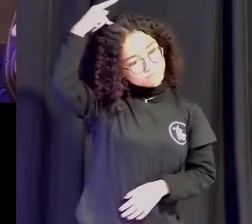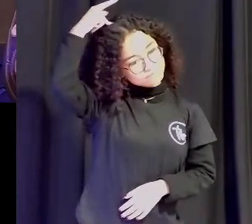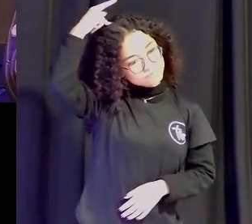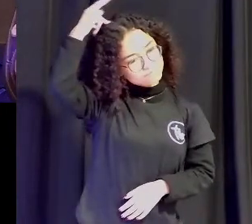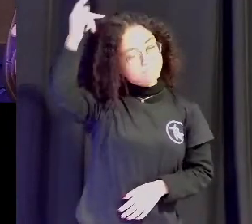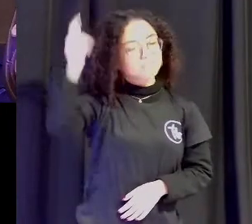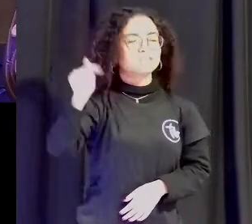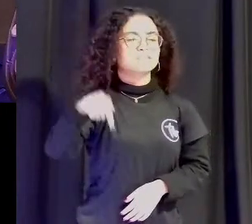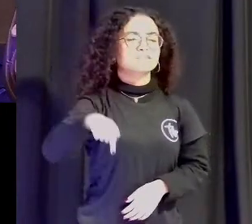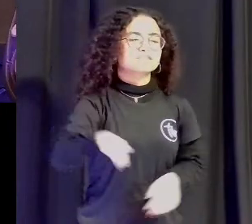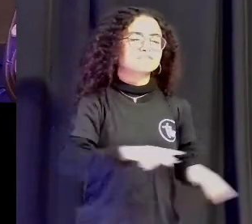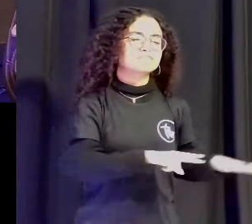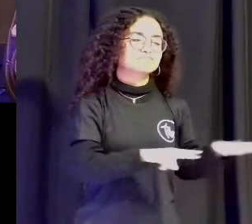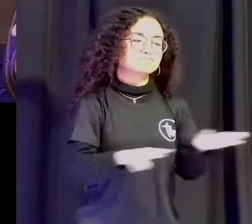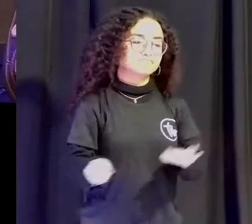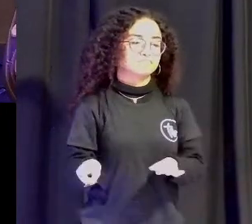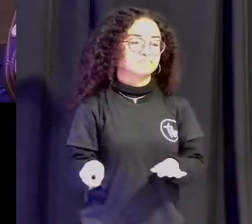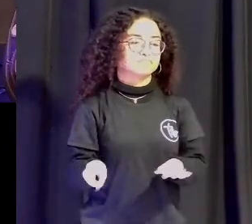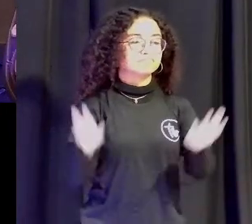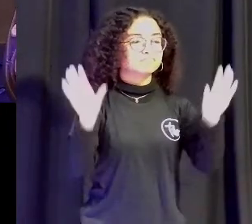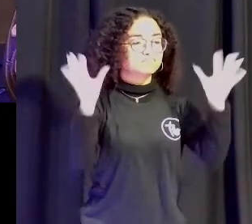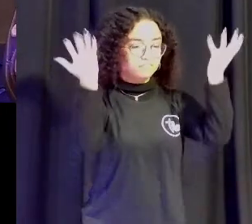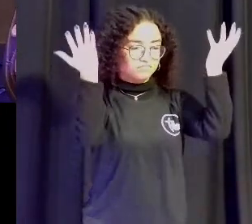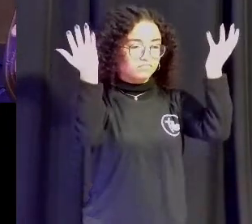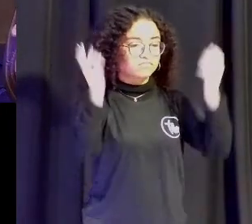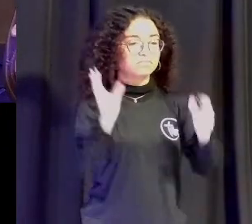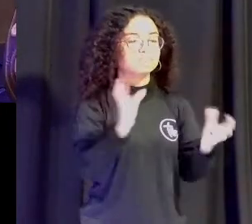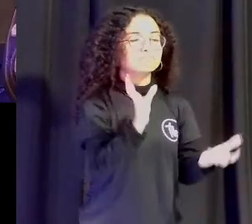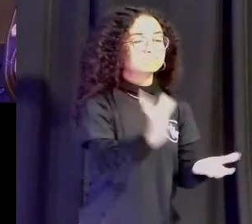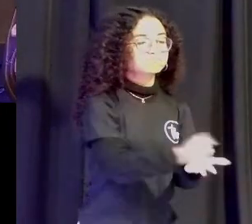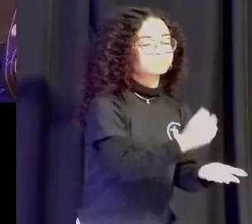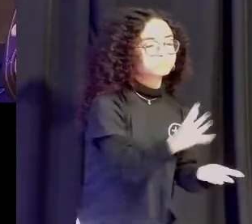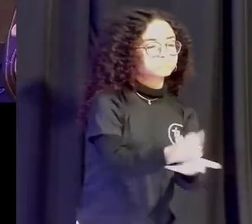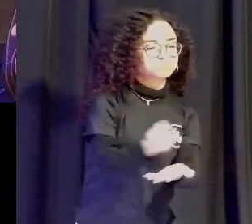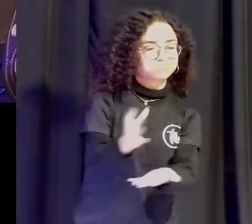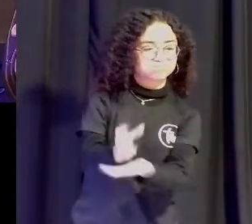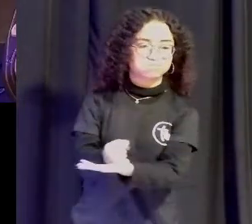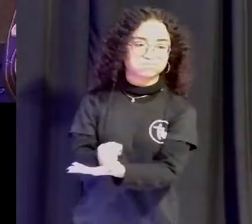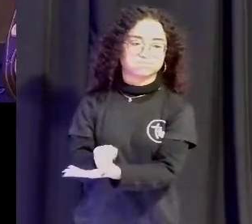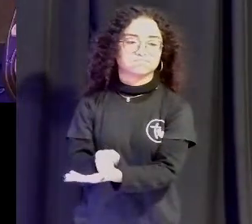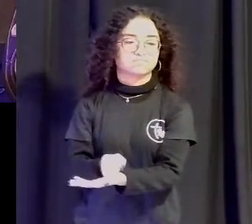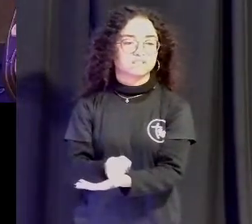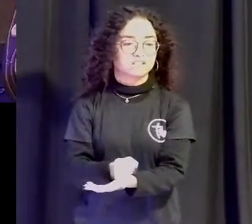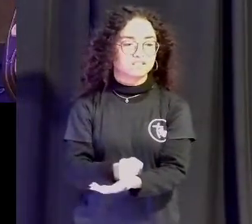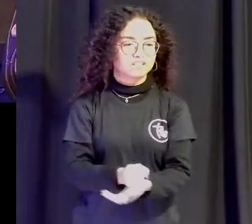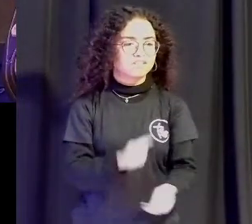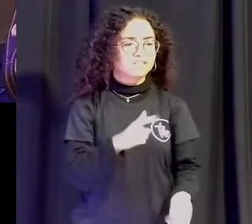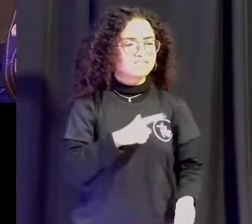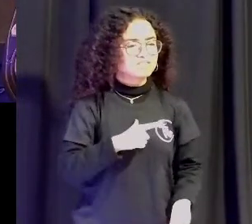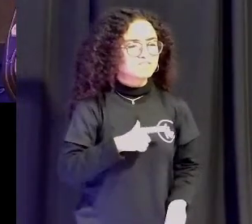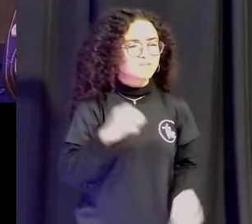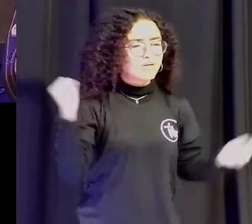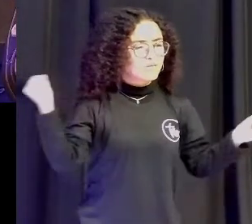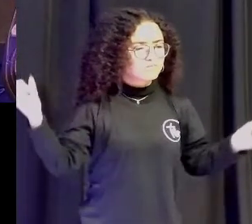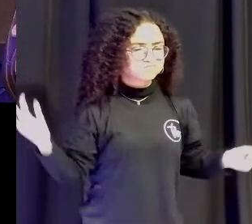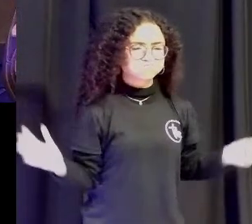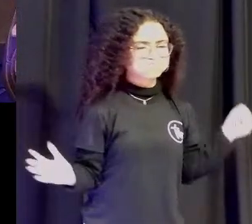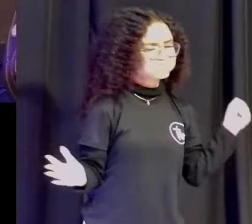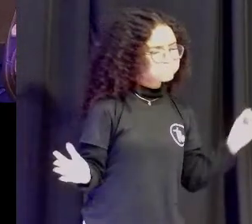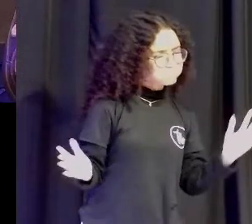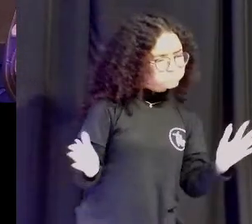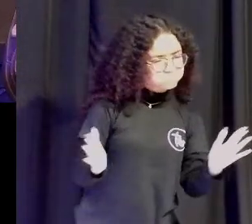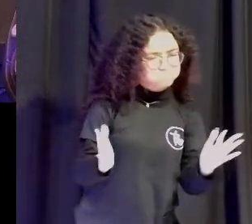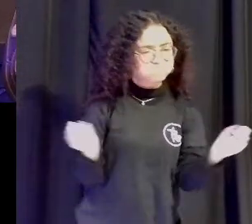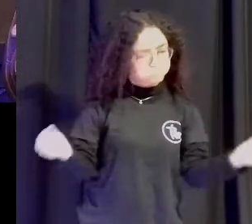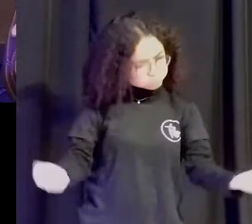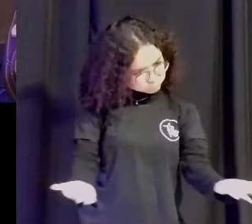da colheita. A cidade enchia, vinham pessoas de todos os lugares, de todos os